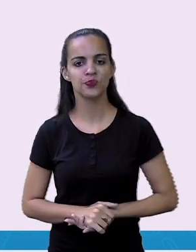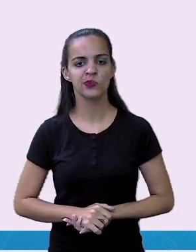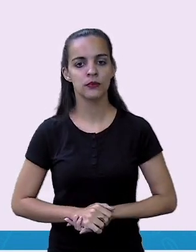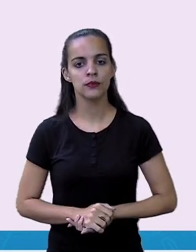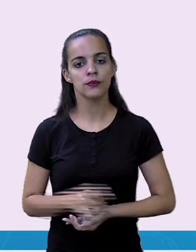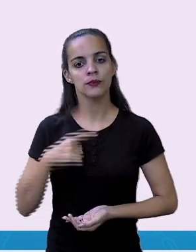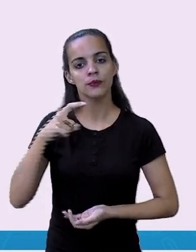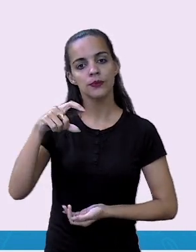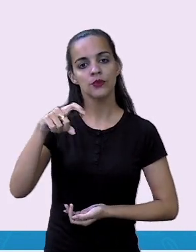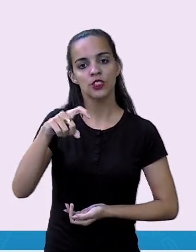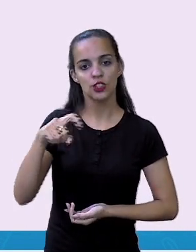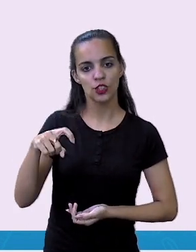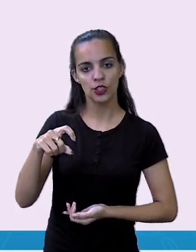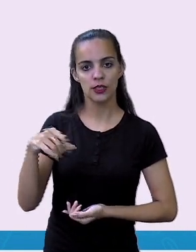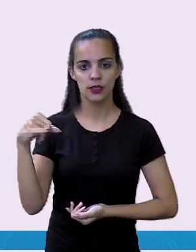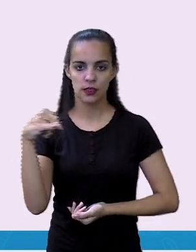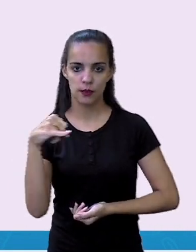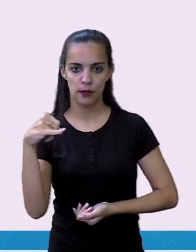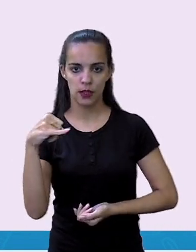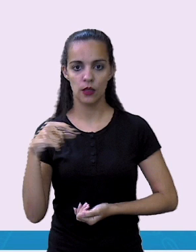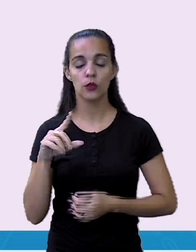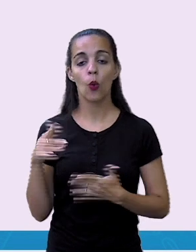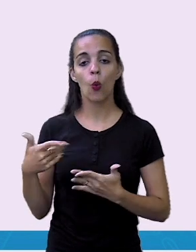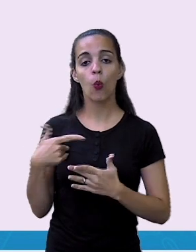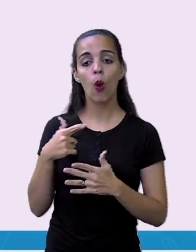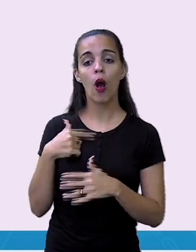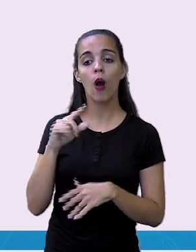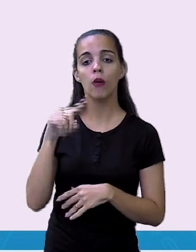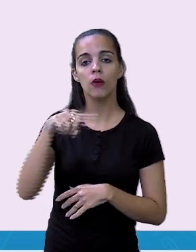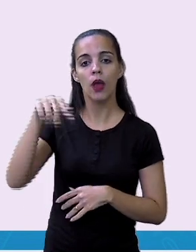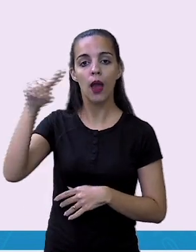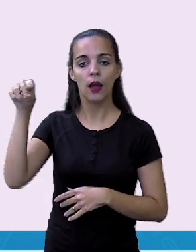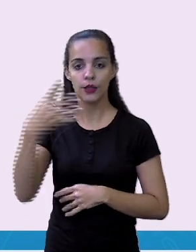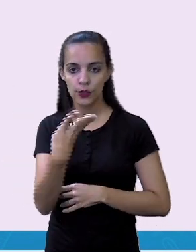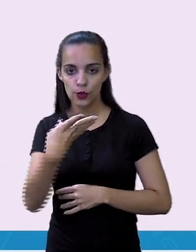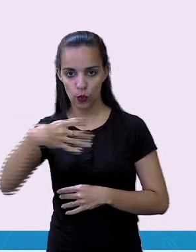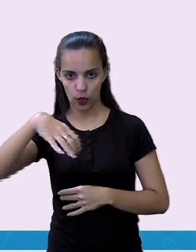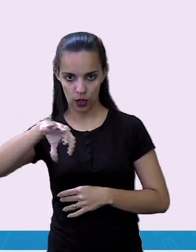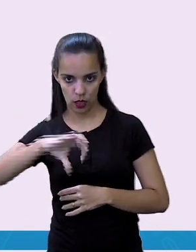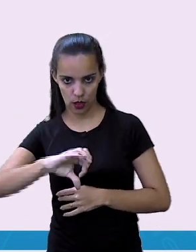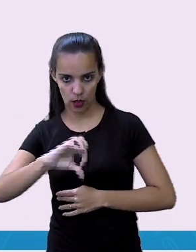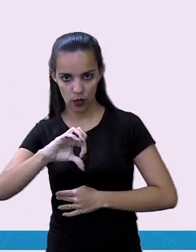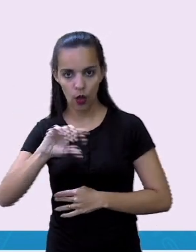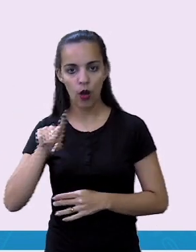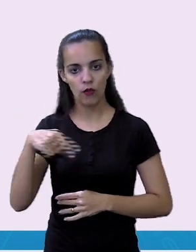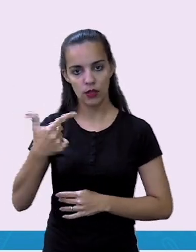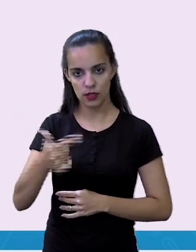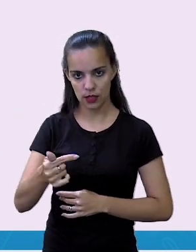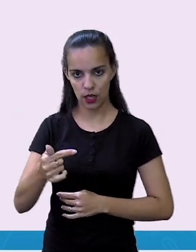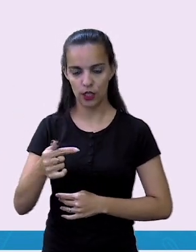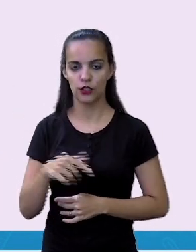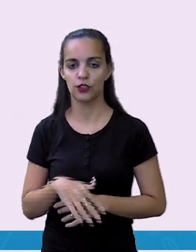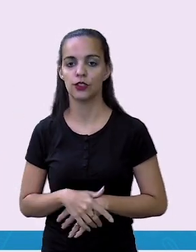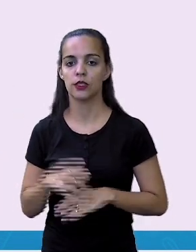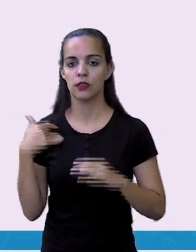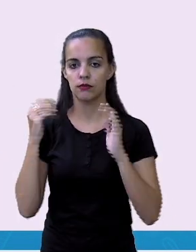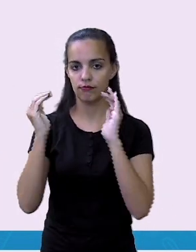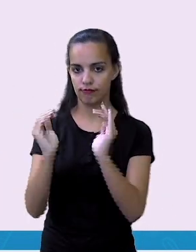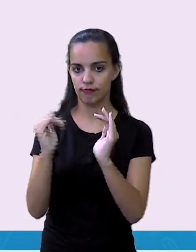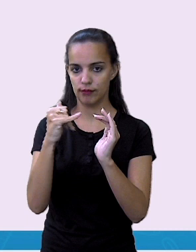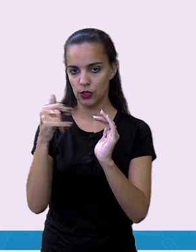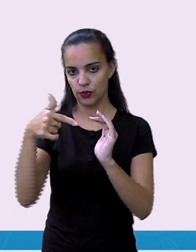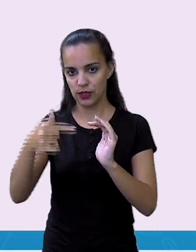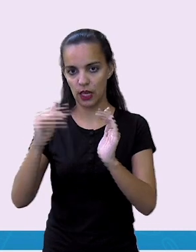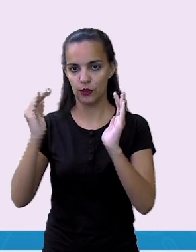x2, x, de 49, 7, x menos 7, que multiplica x